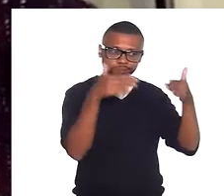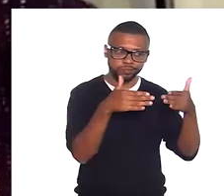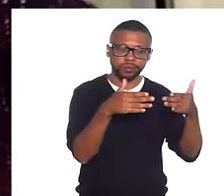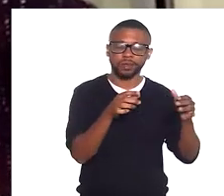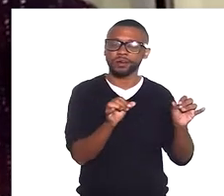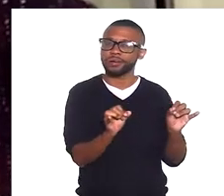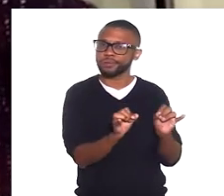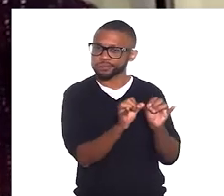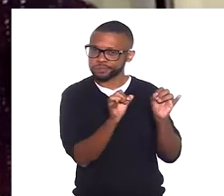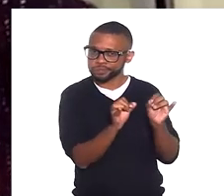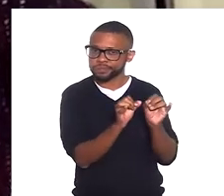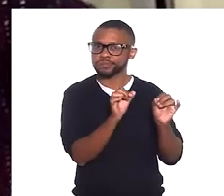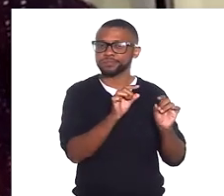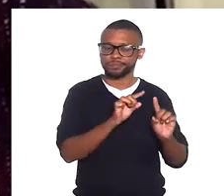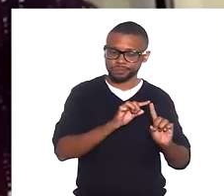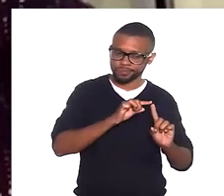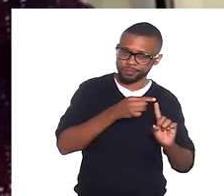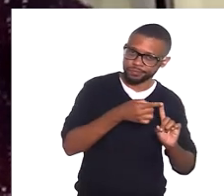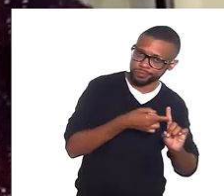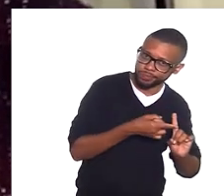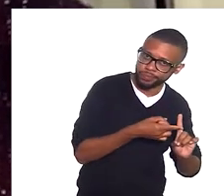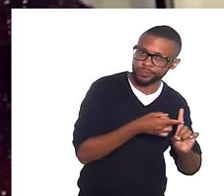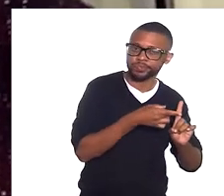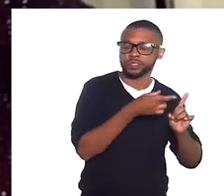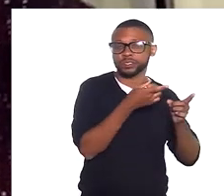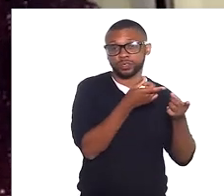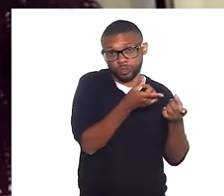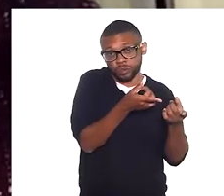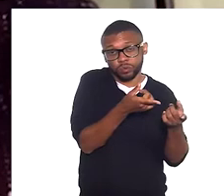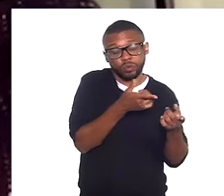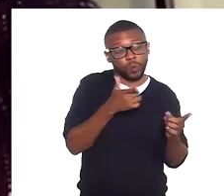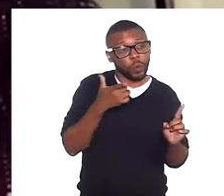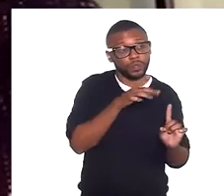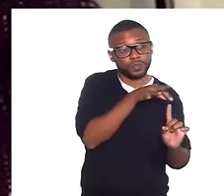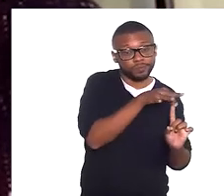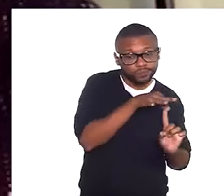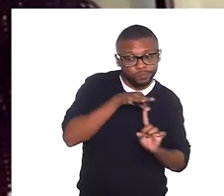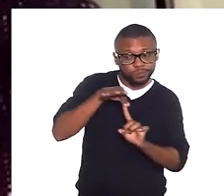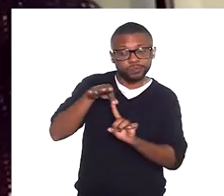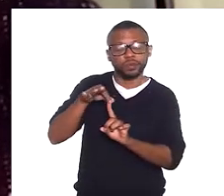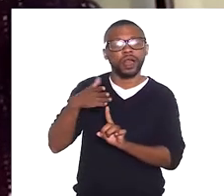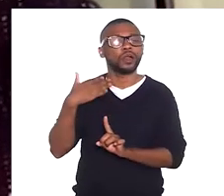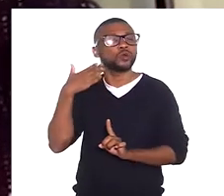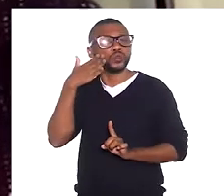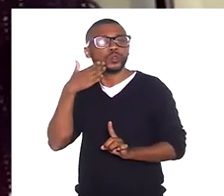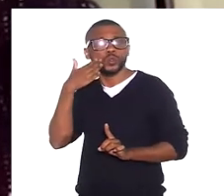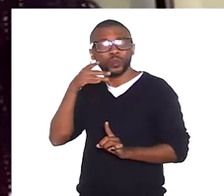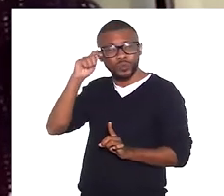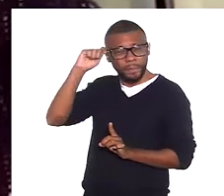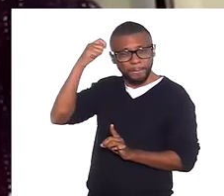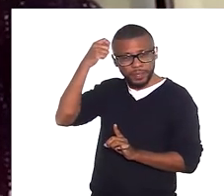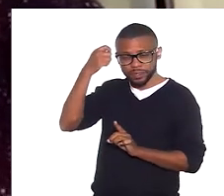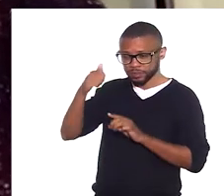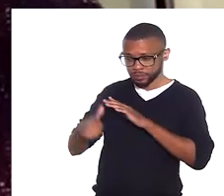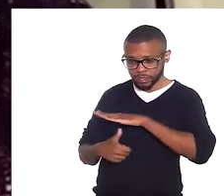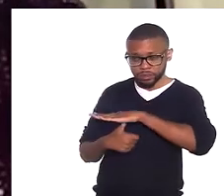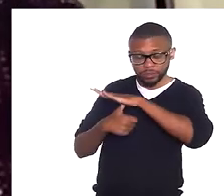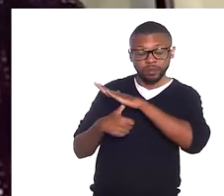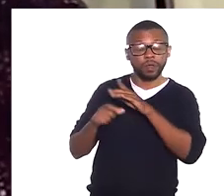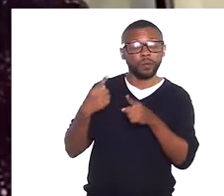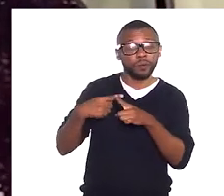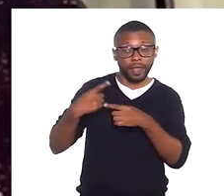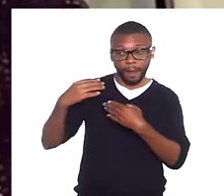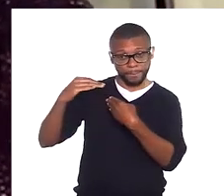saúde, especificamente saúde sexual e reprodutiva. Isso me levou à Fala Preta, Organização de Mulheres Negras, porque a